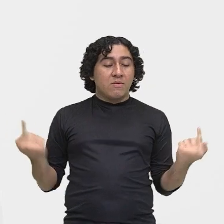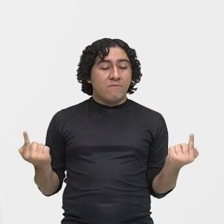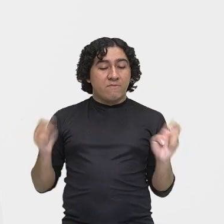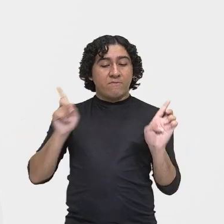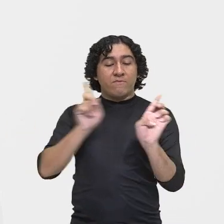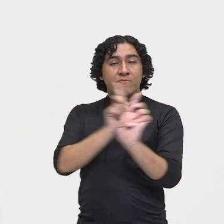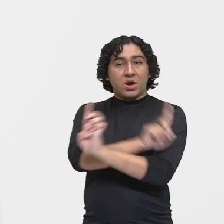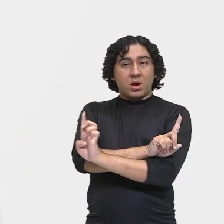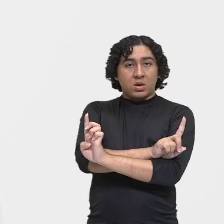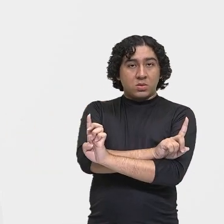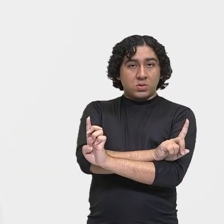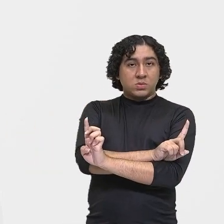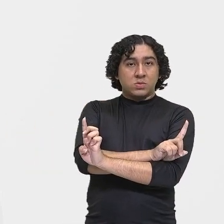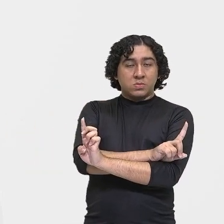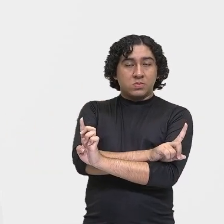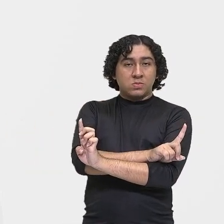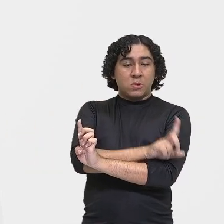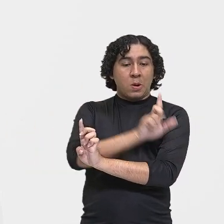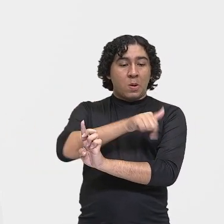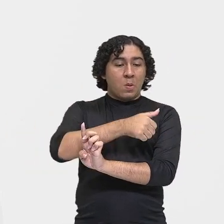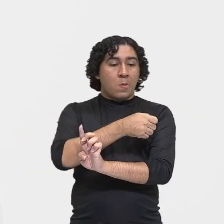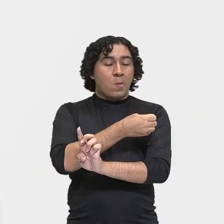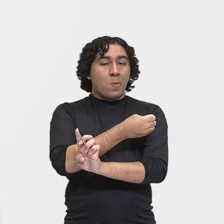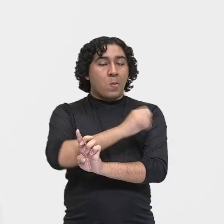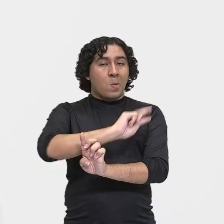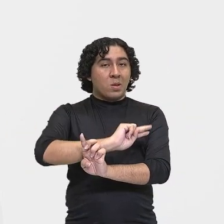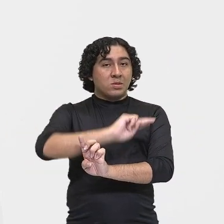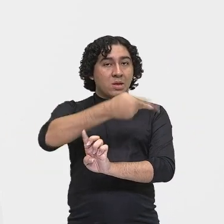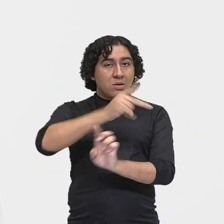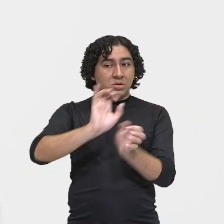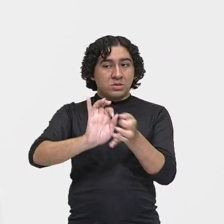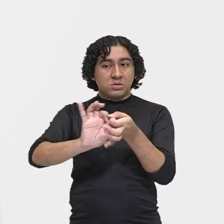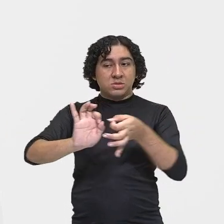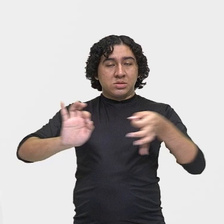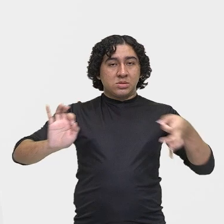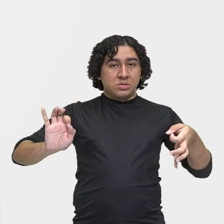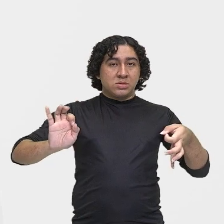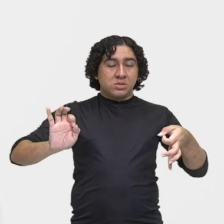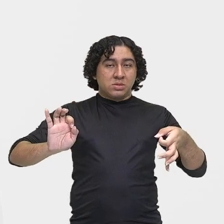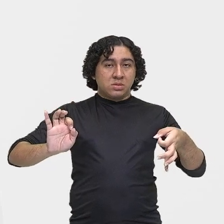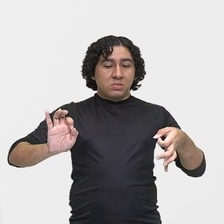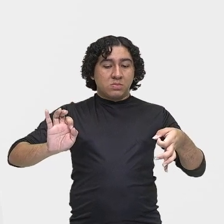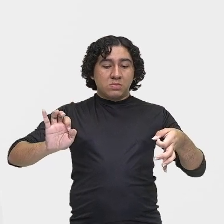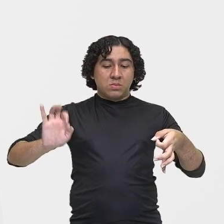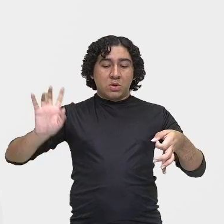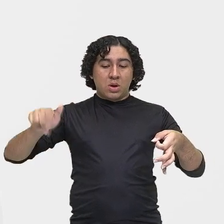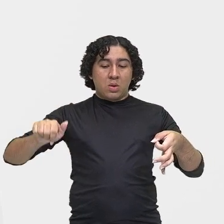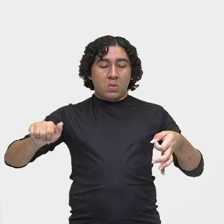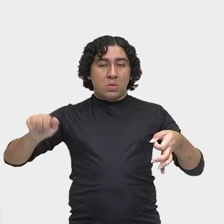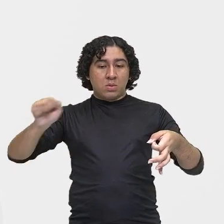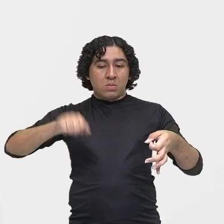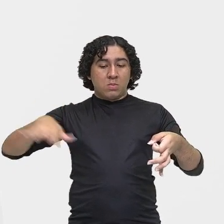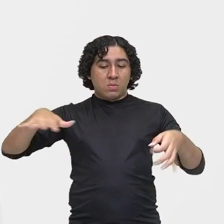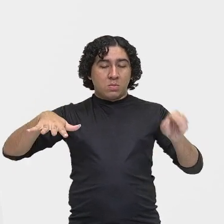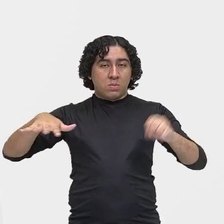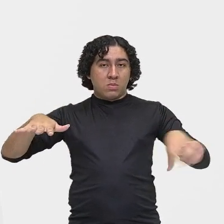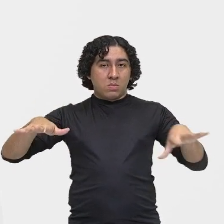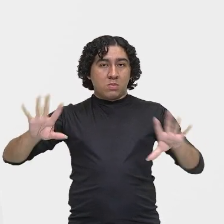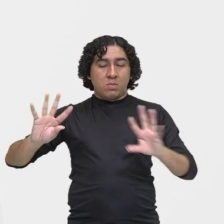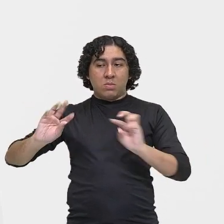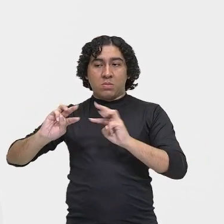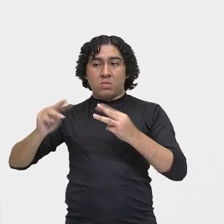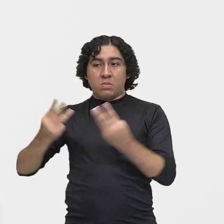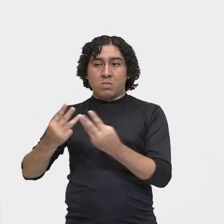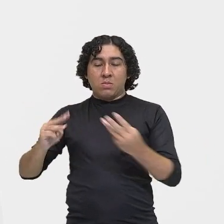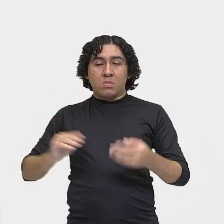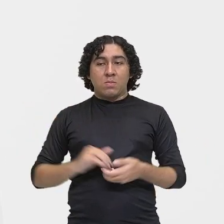inversamente proporcional ao quadrado da distância entre os centros de massa.